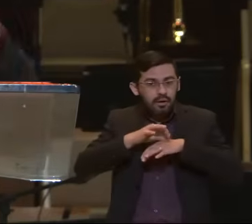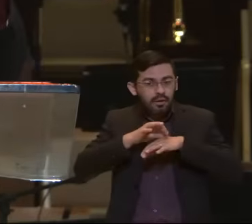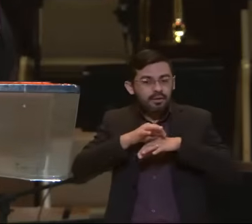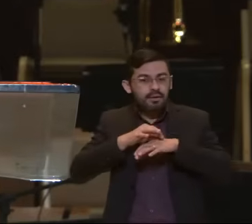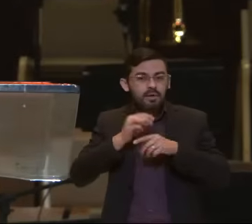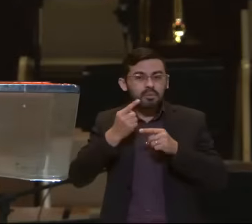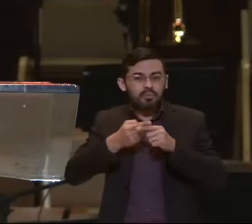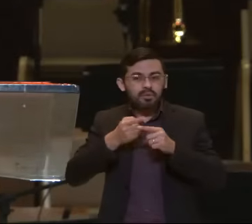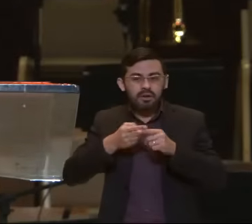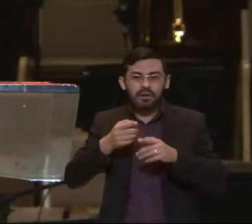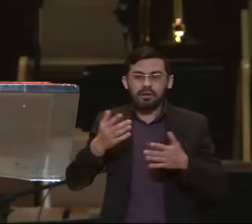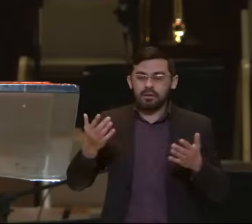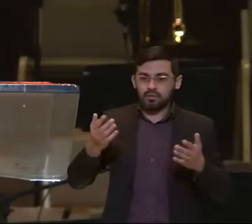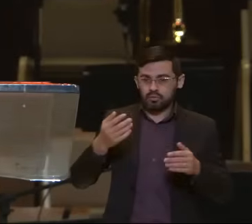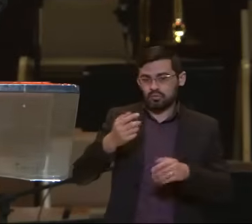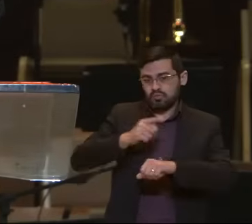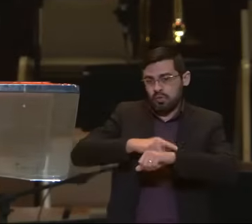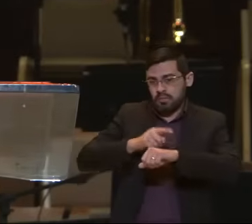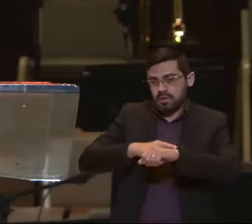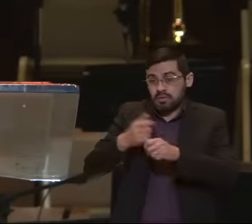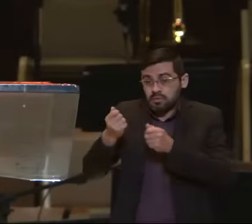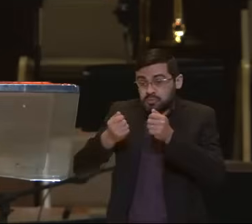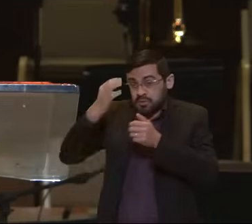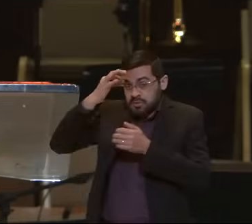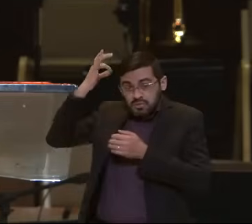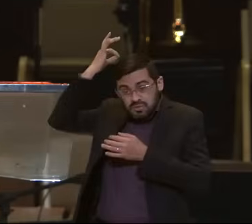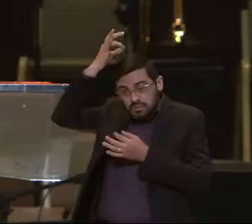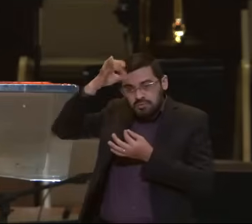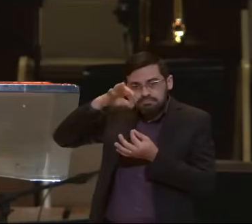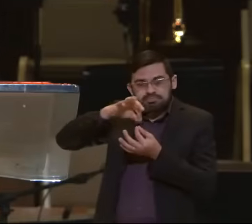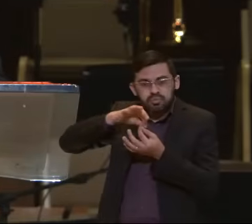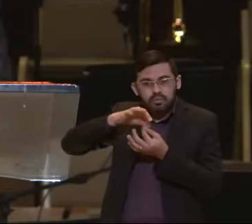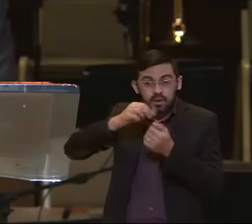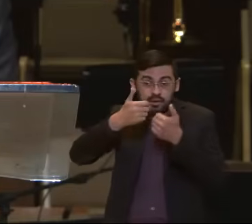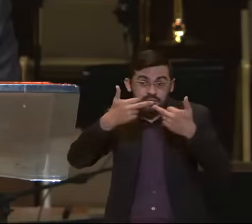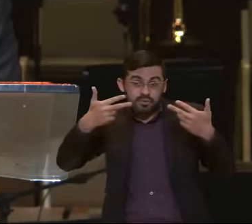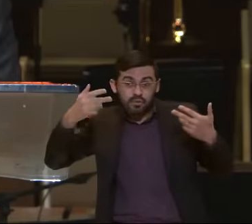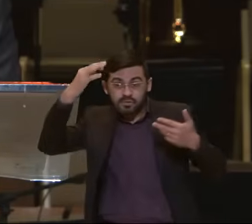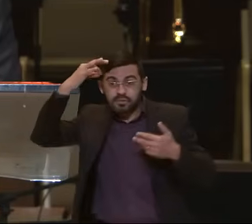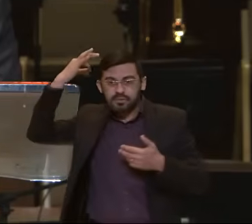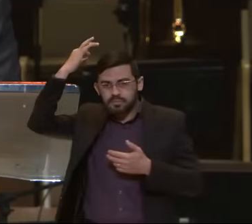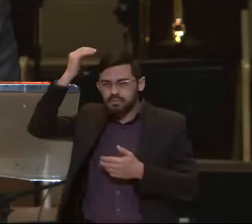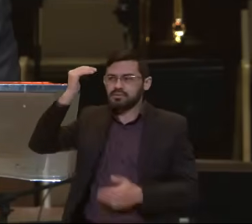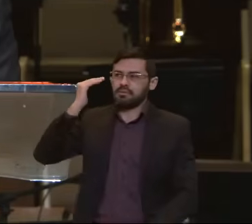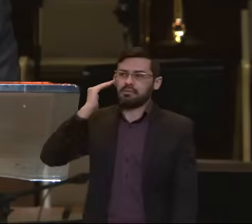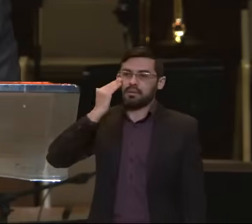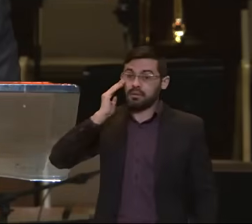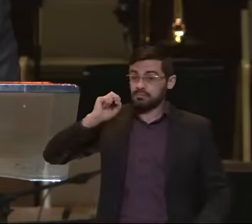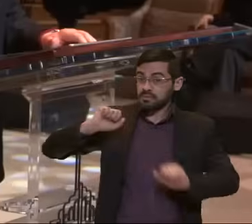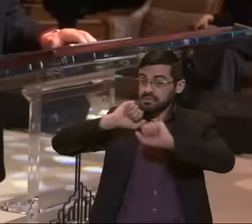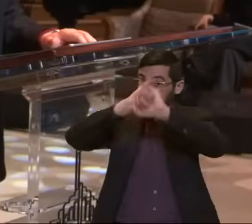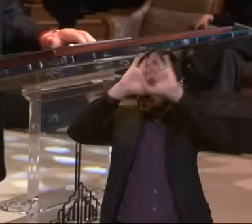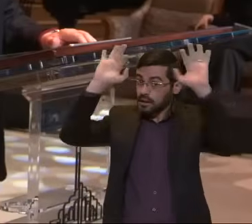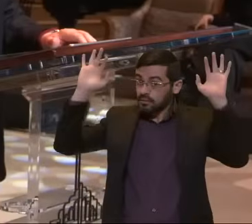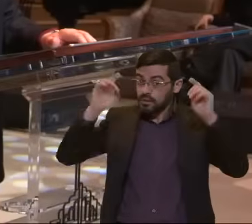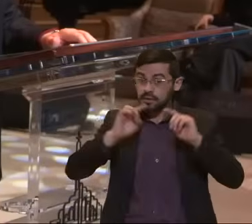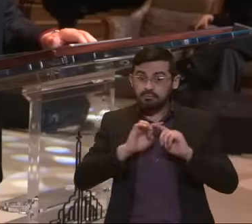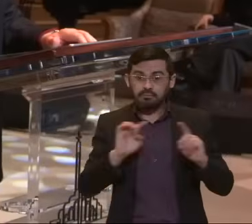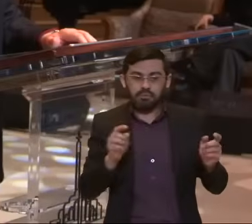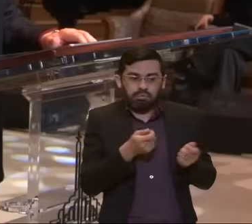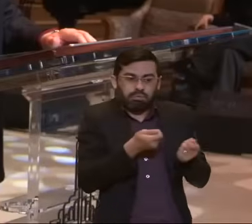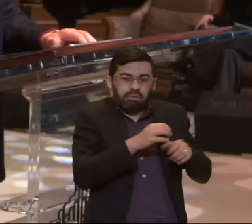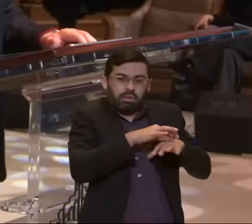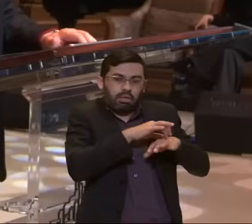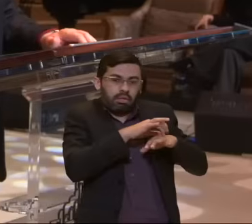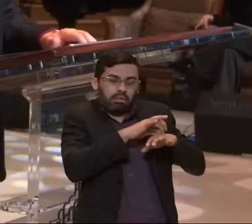Porque quando a gente está no domínio do Espírito, as coisas espirituais são entendíveis. Mas quando a gente está no domínio da